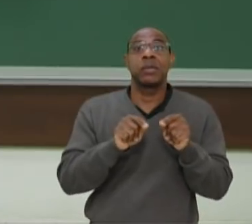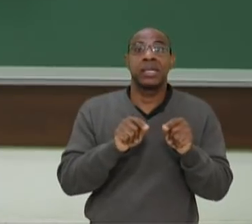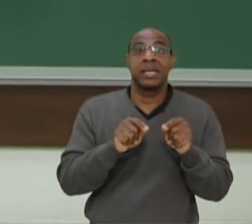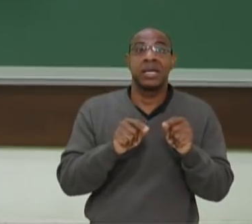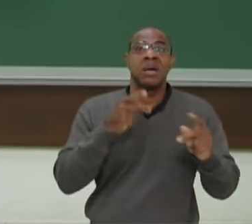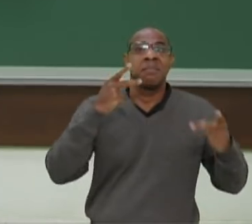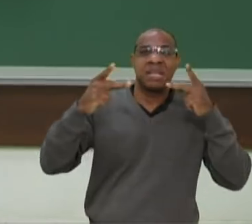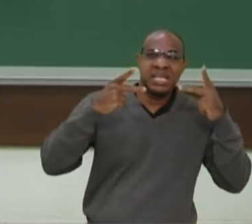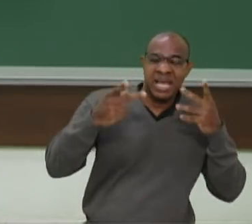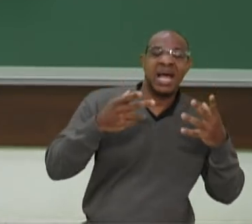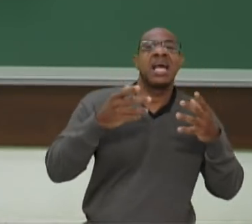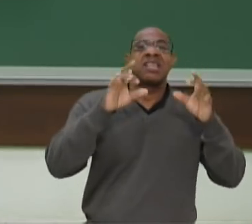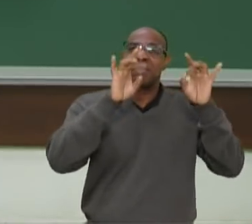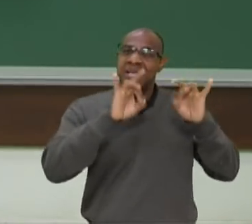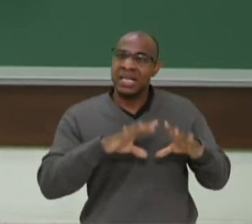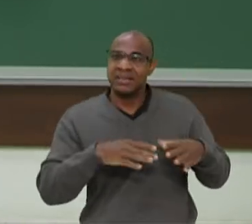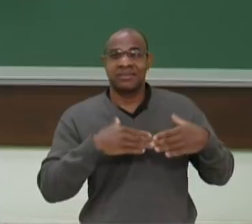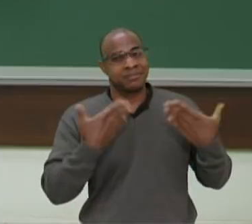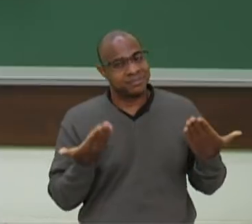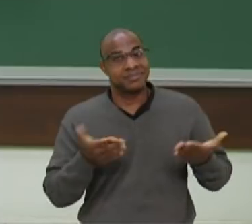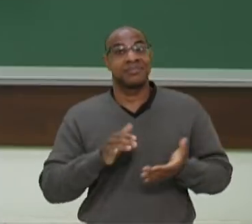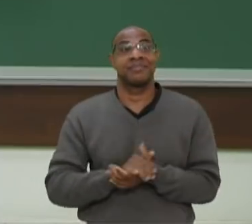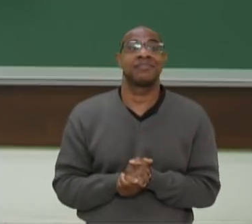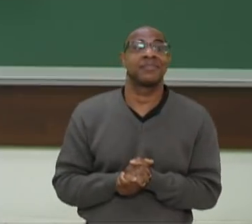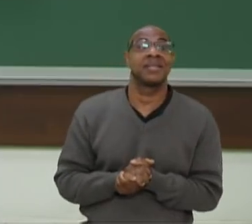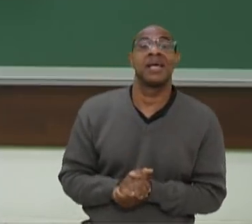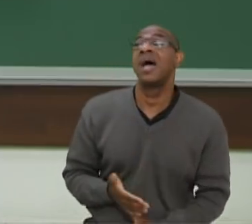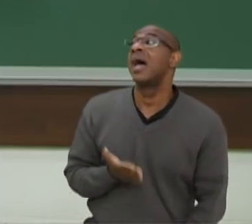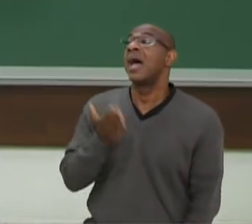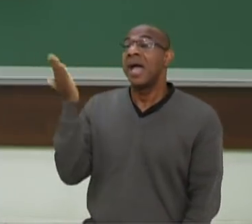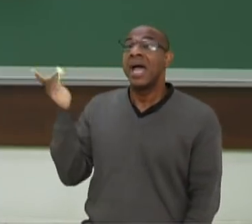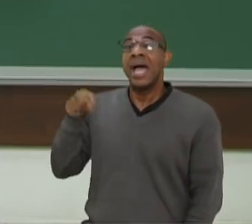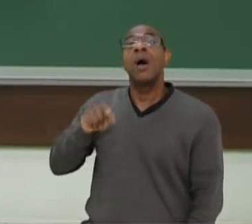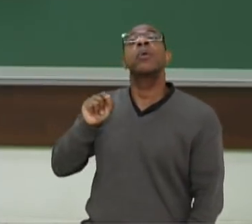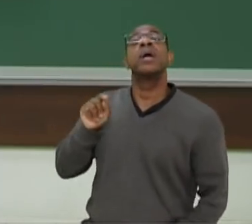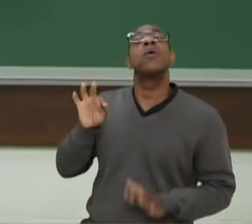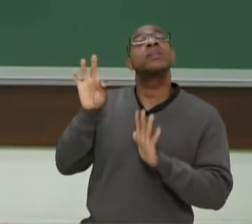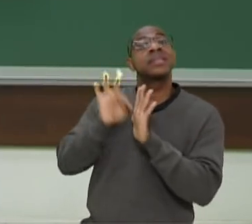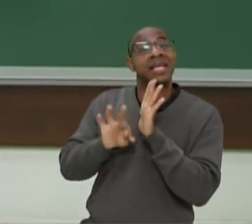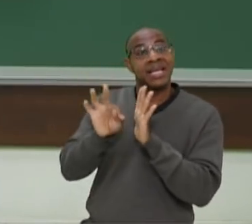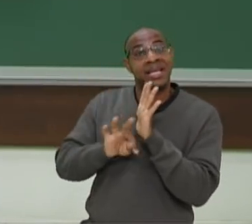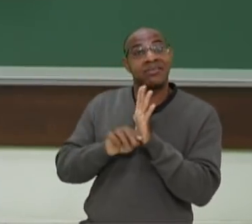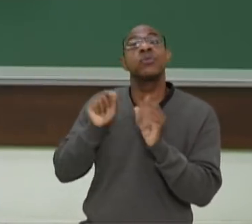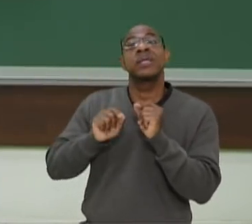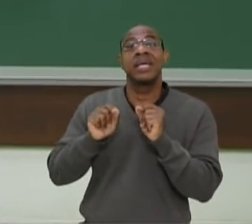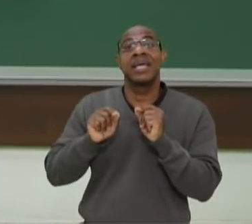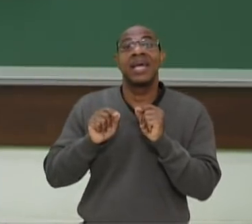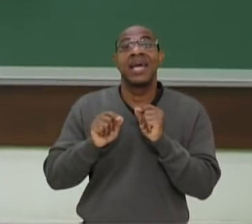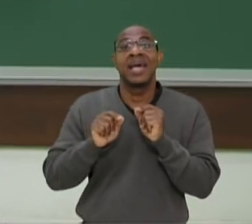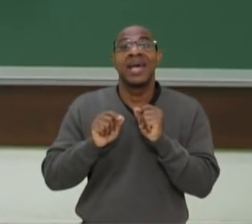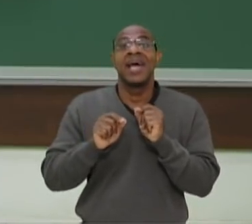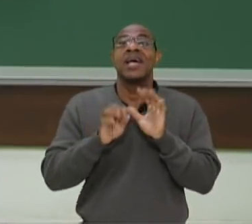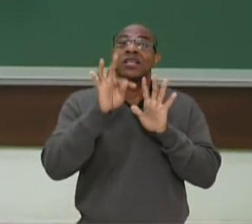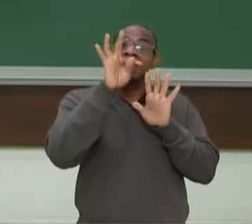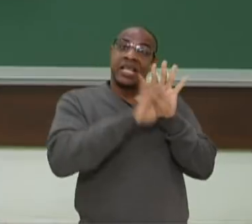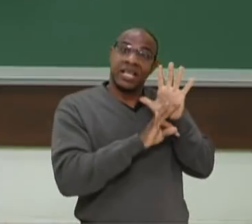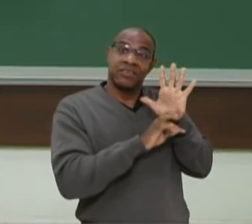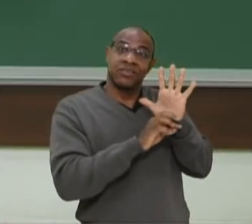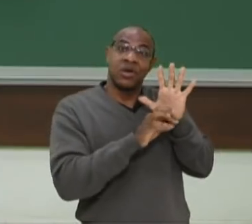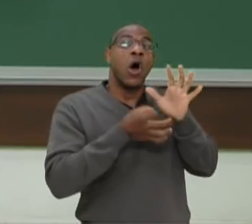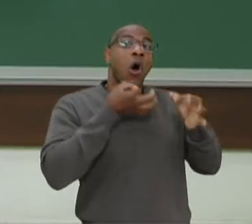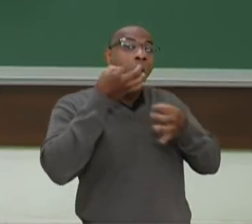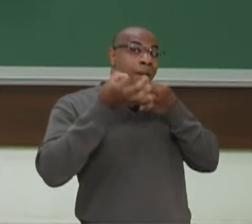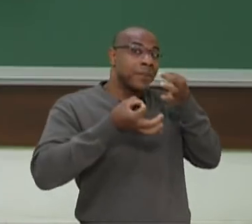especialista. Muito bem, pessoal, esse é um texto do gênero artigo de opinião. Depois você